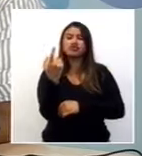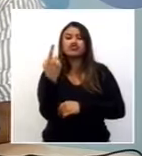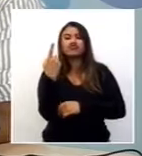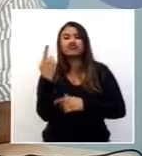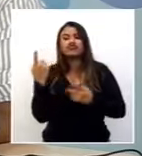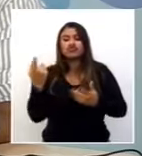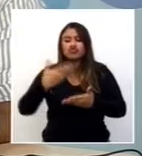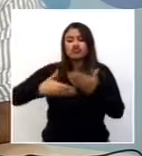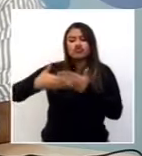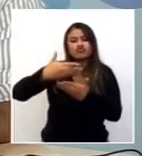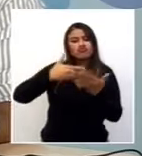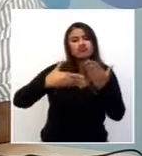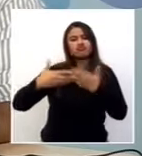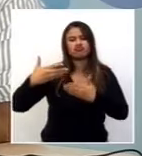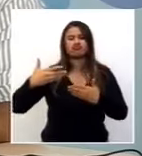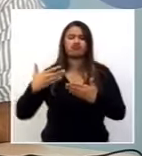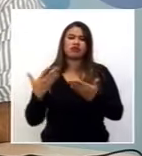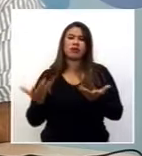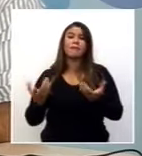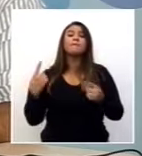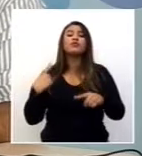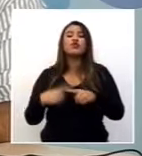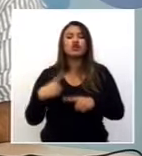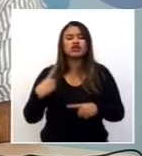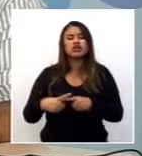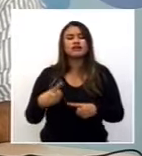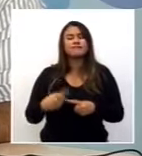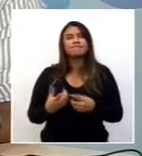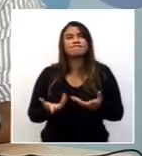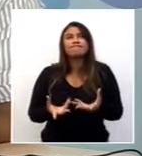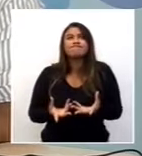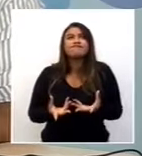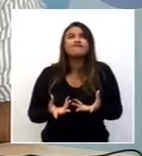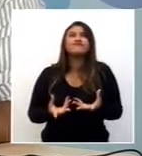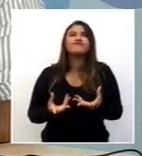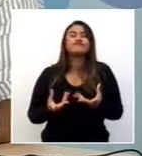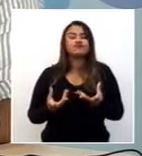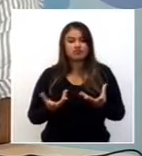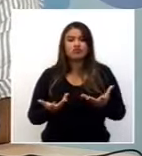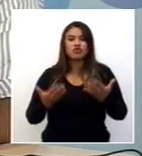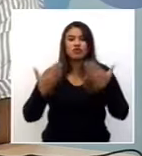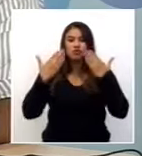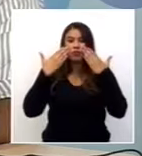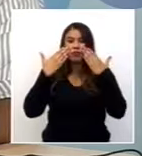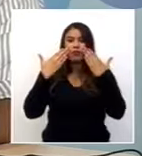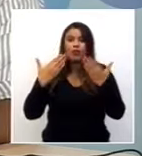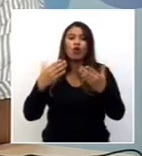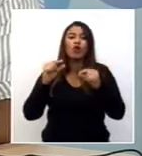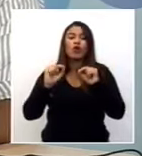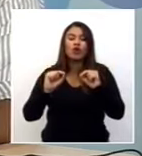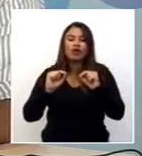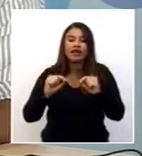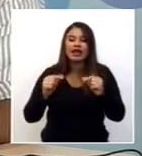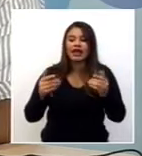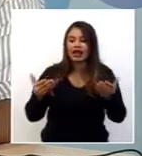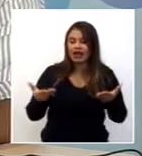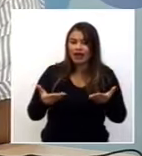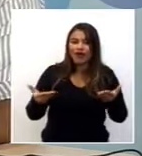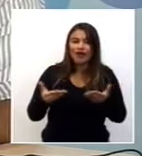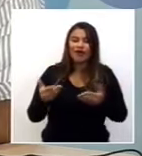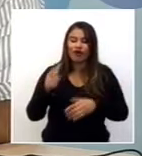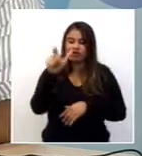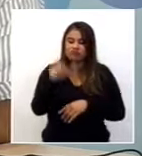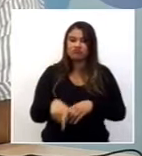essa interação, né? Porque essa evidência das dificuldades que os alunos